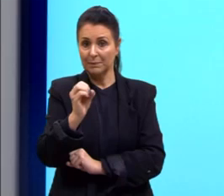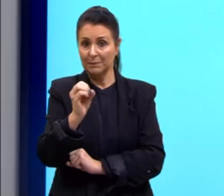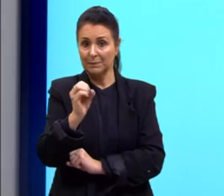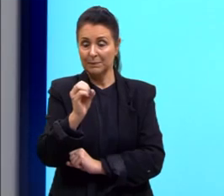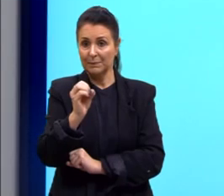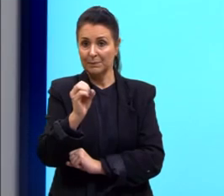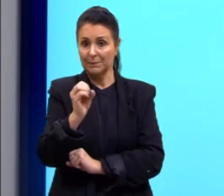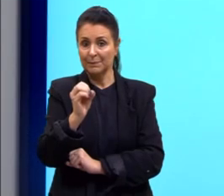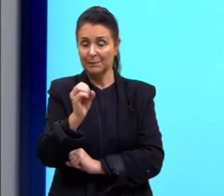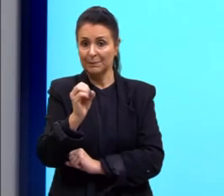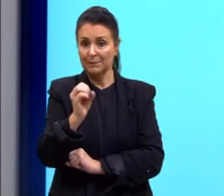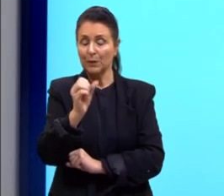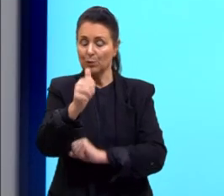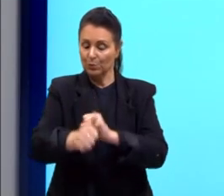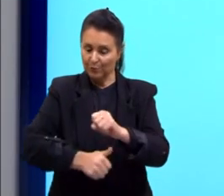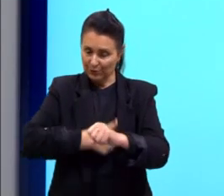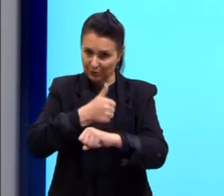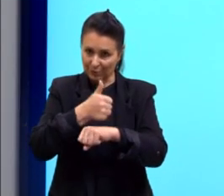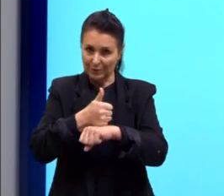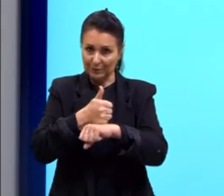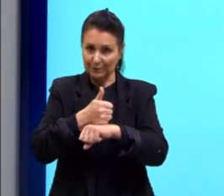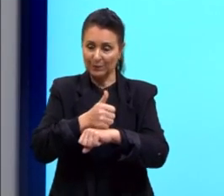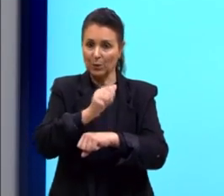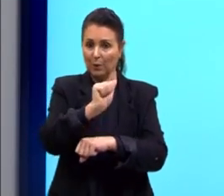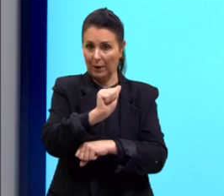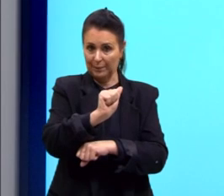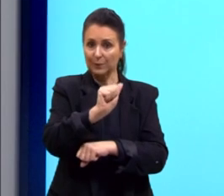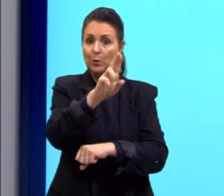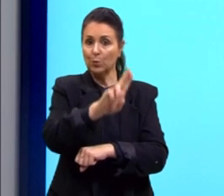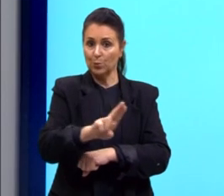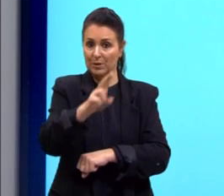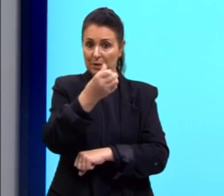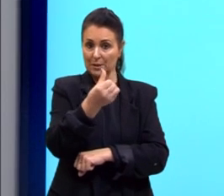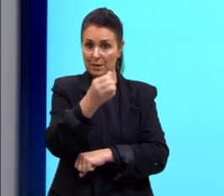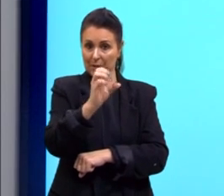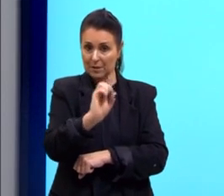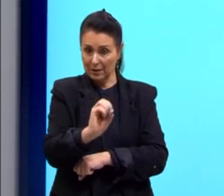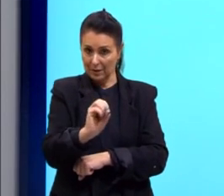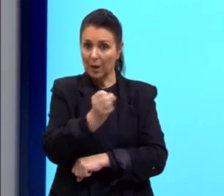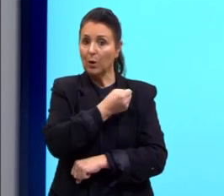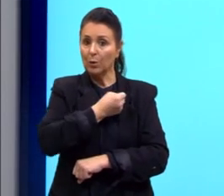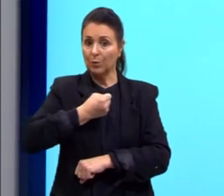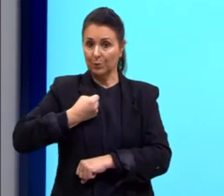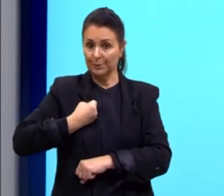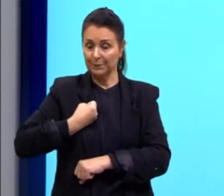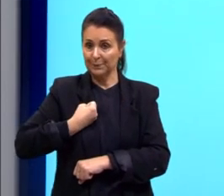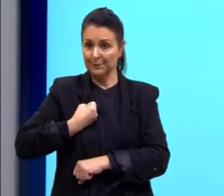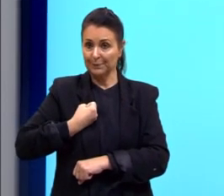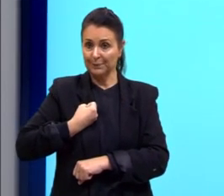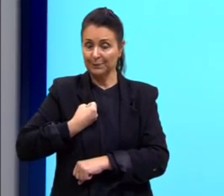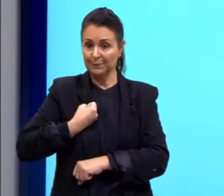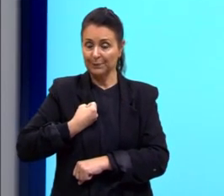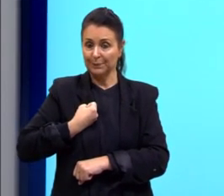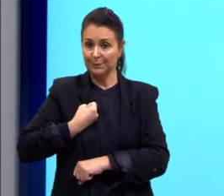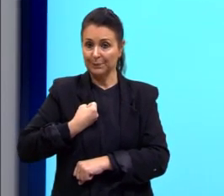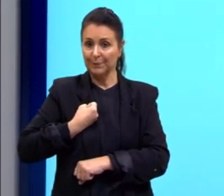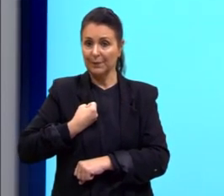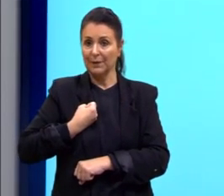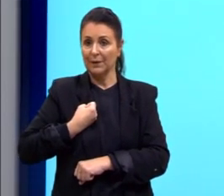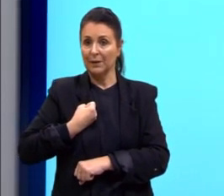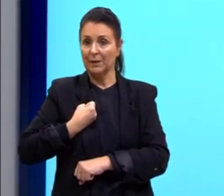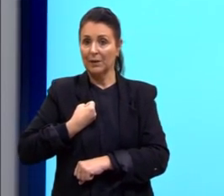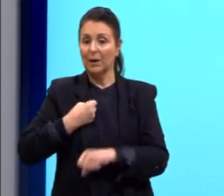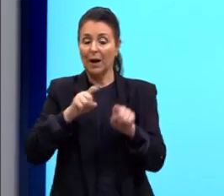e portanto aqui substituímos né o a por 60 que é o valor numérico bom então